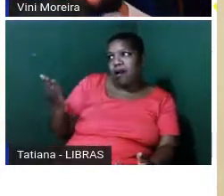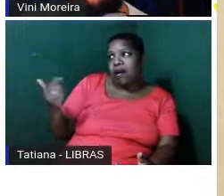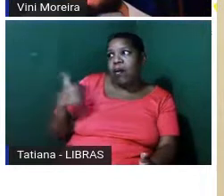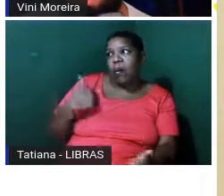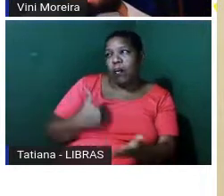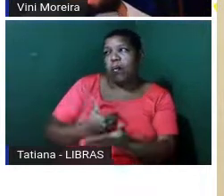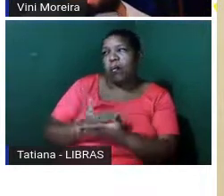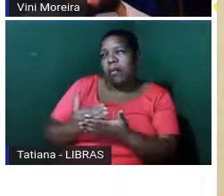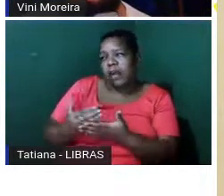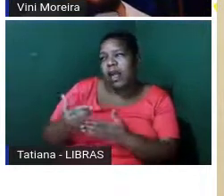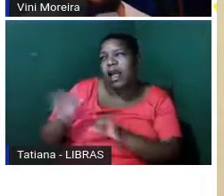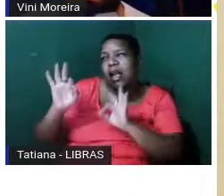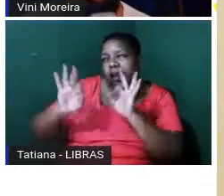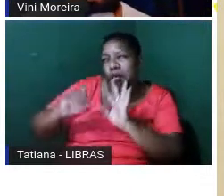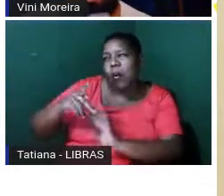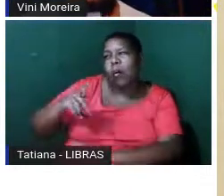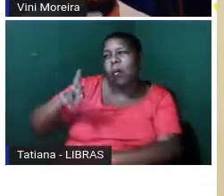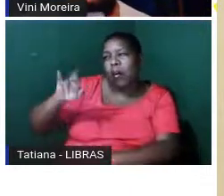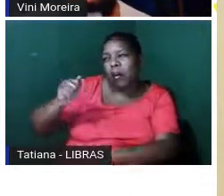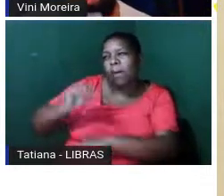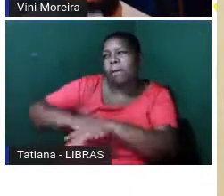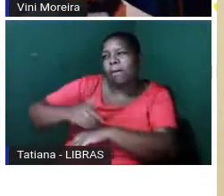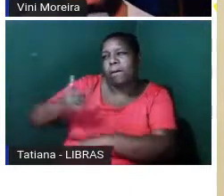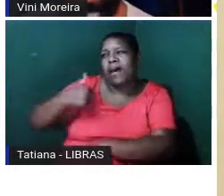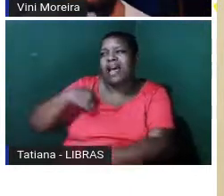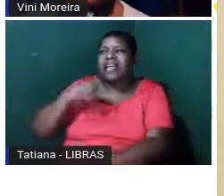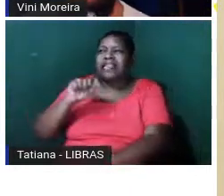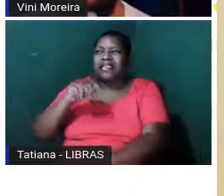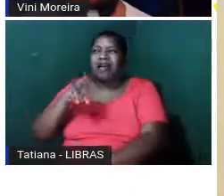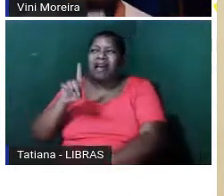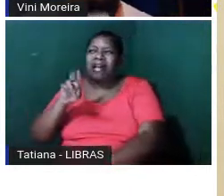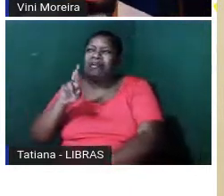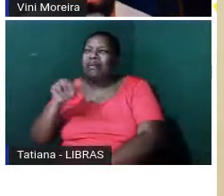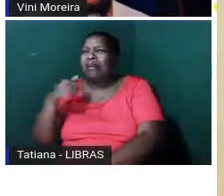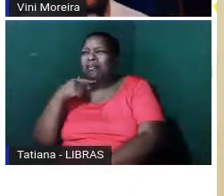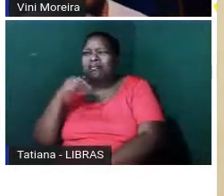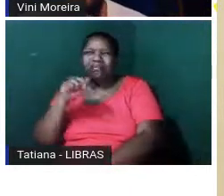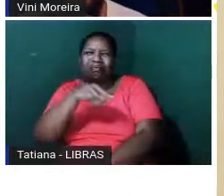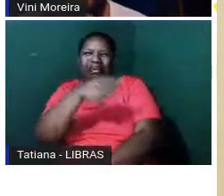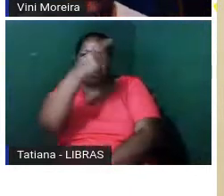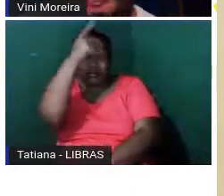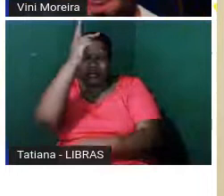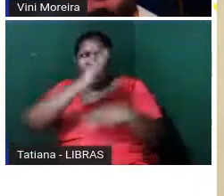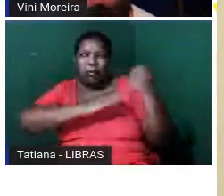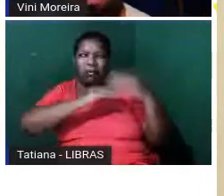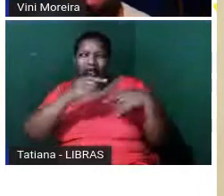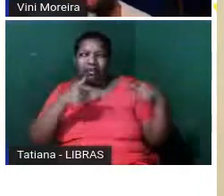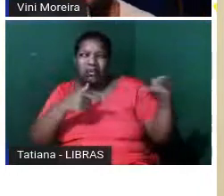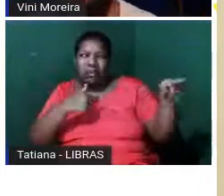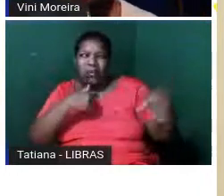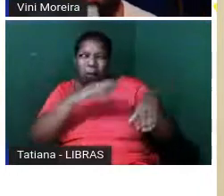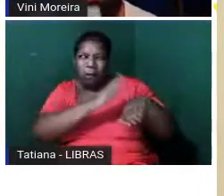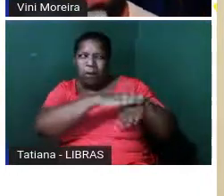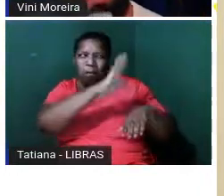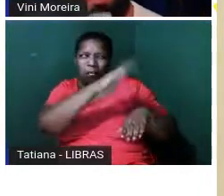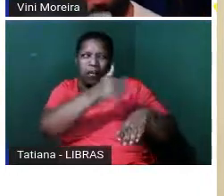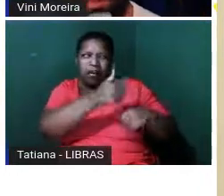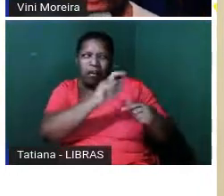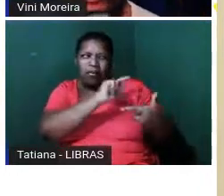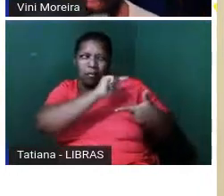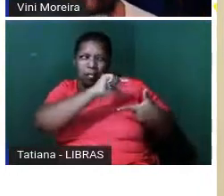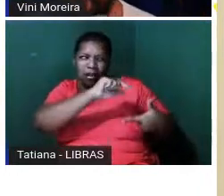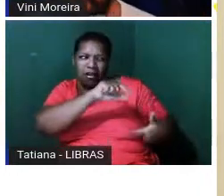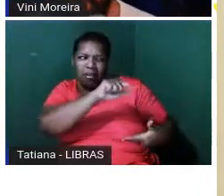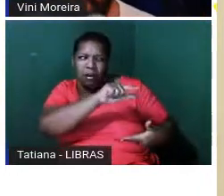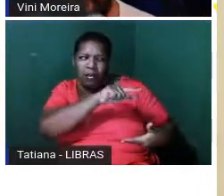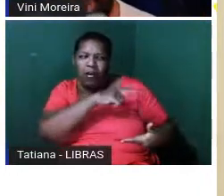começar com esse programa eu vou ser mais amador entre aspas do que uma pessoa que usa esse porque esse é o padrão